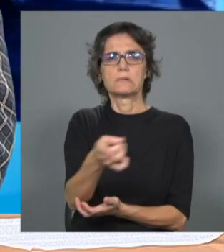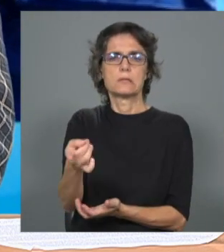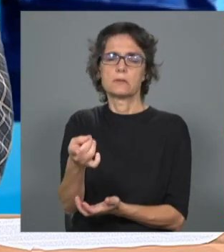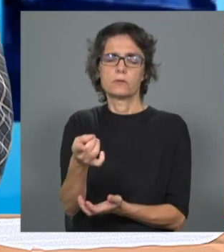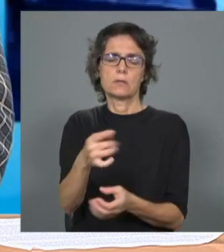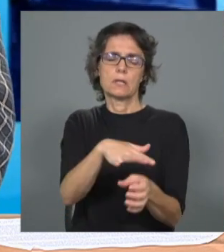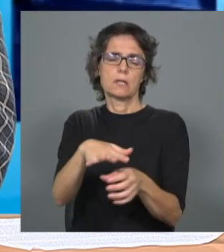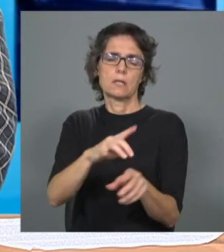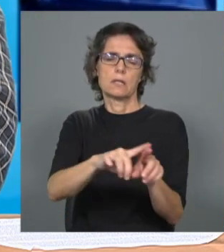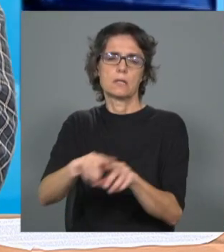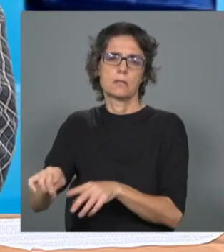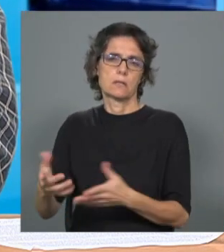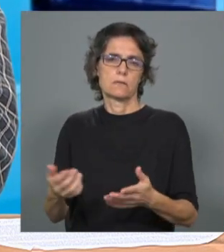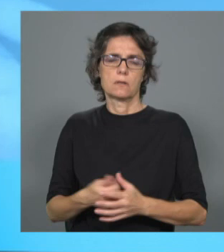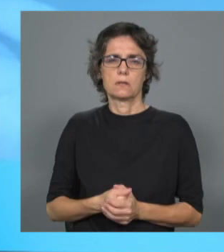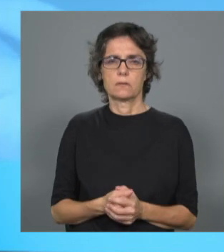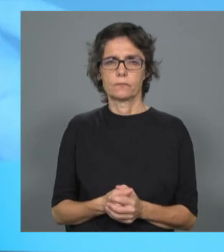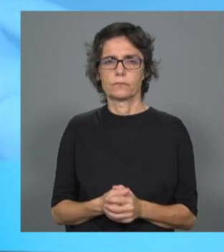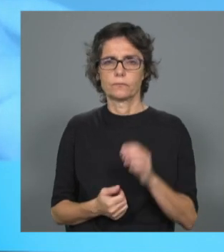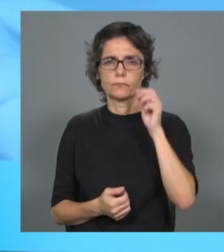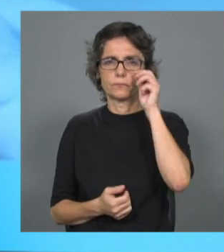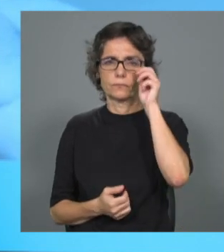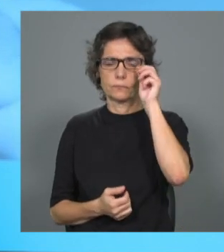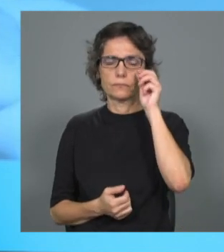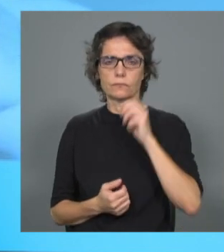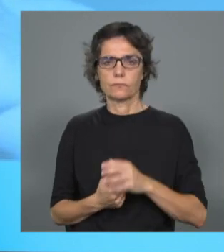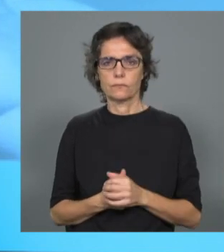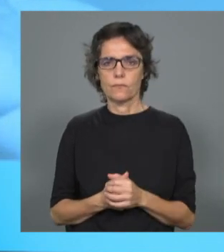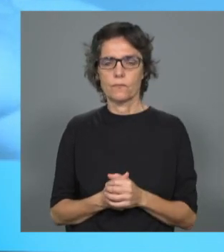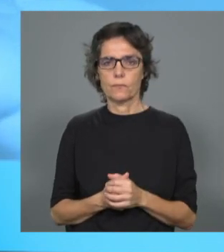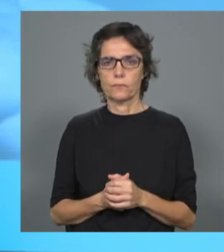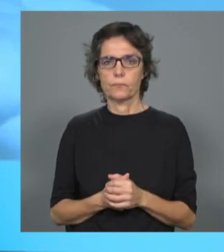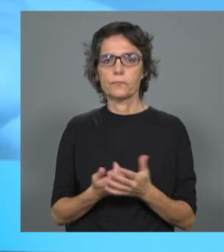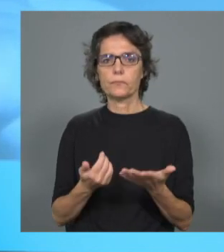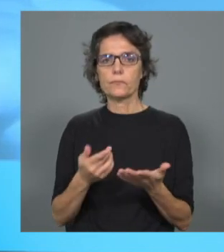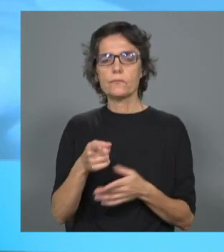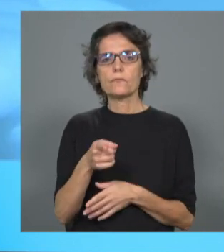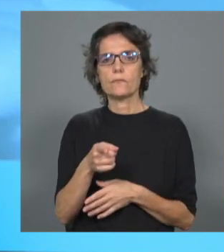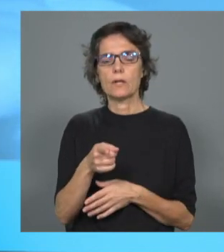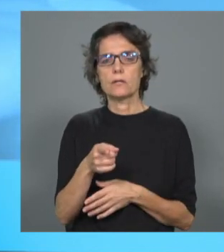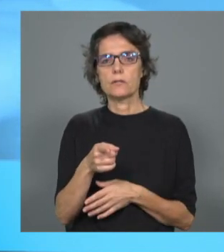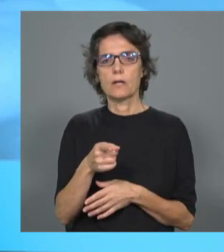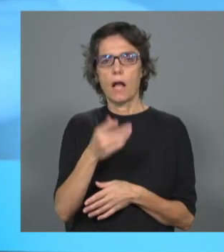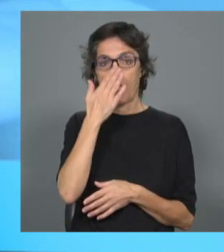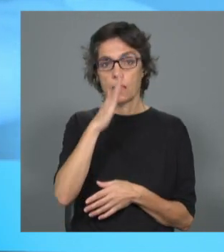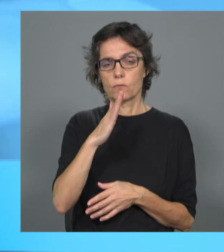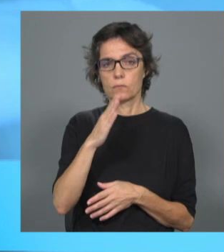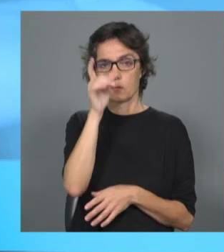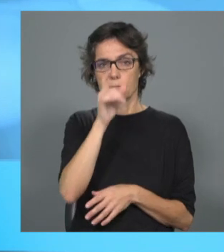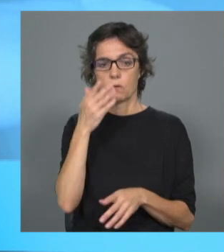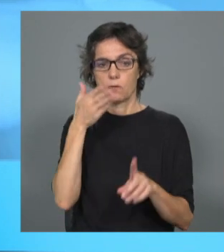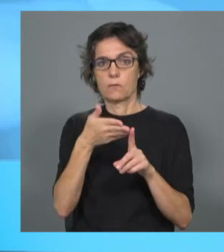setores, infelizmente. E esta a atitude do missionário é de sensibilizar, é